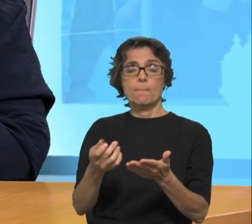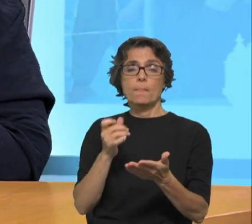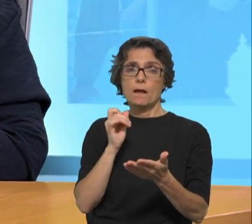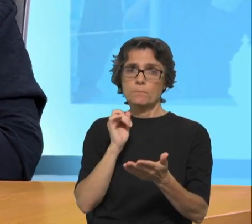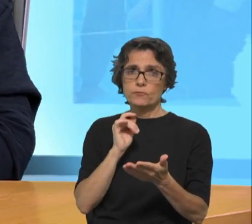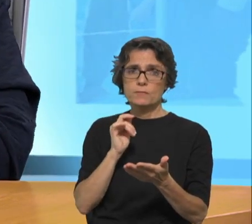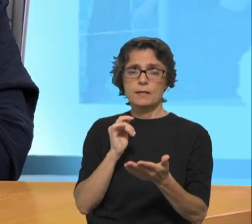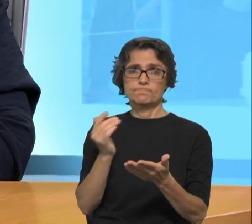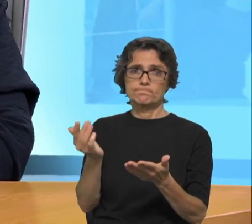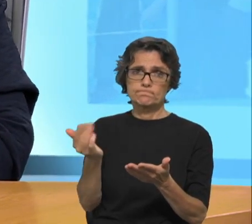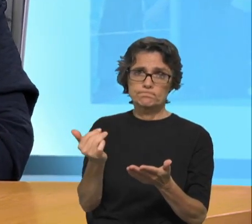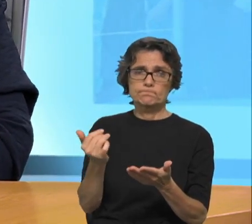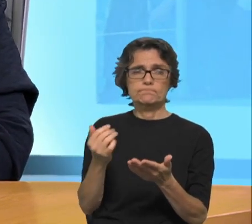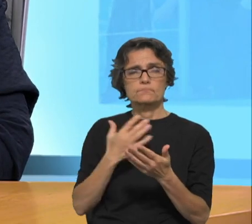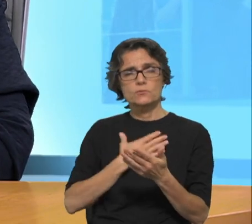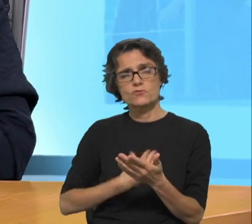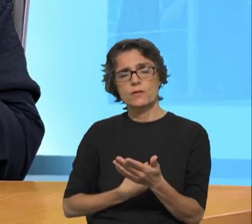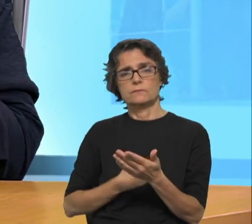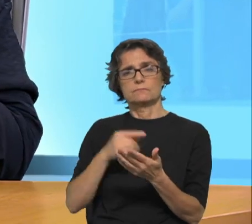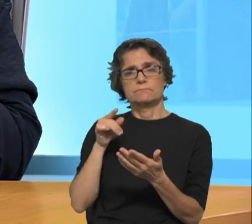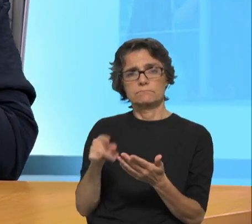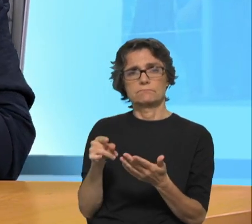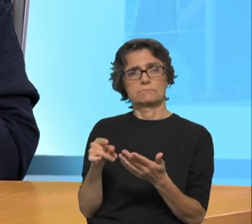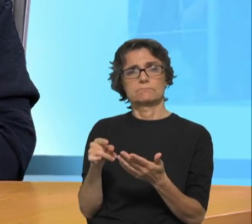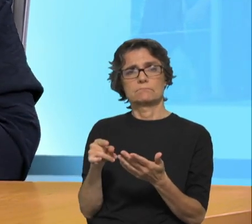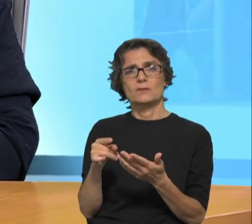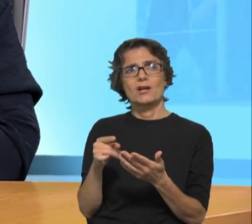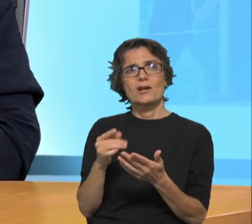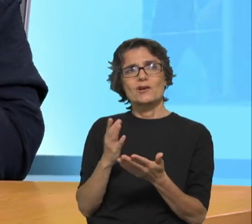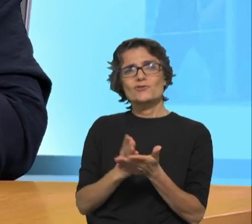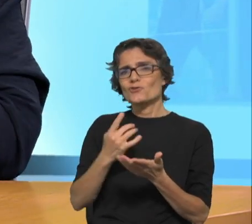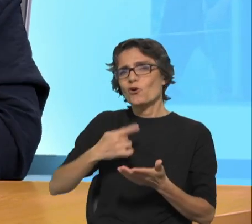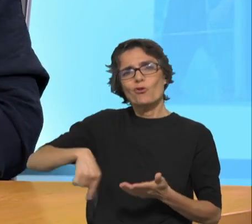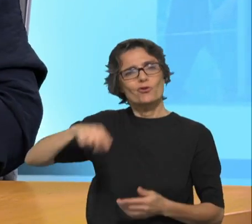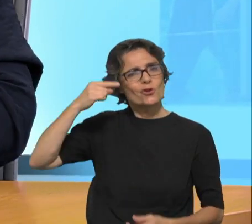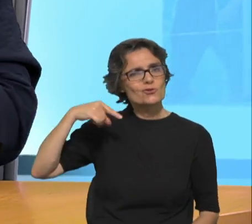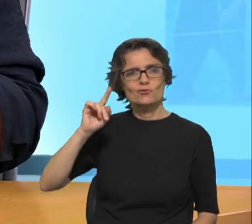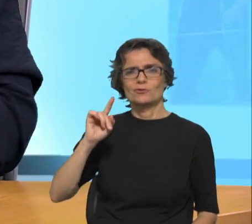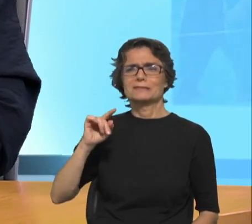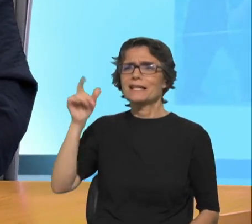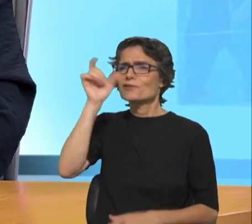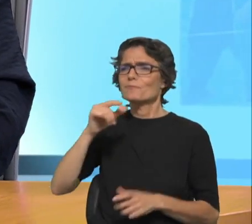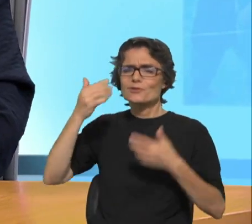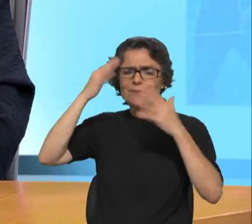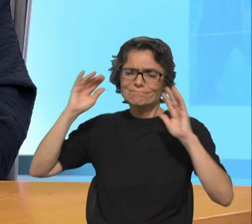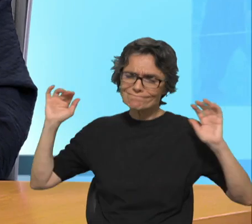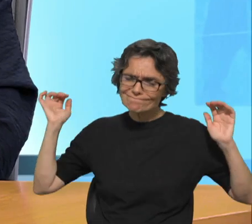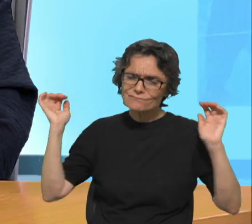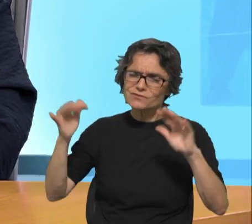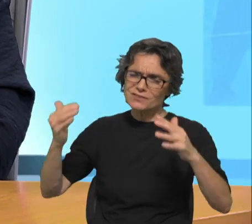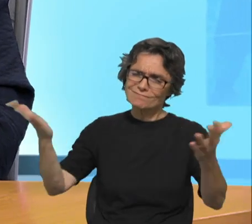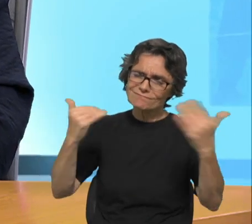gostaríamos de muito mesmo que não fosse para nós, mas que fosse para pessoas que possam achar